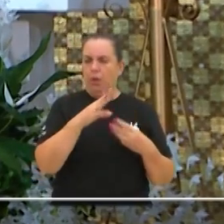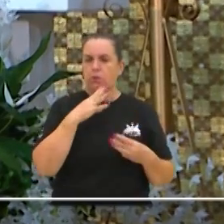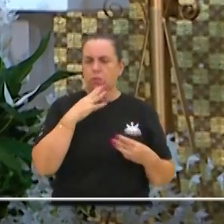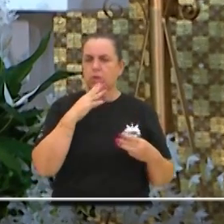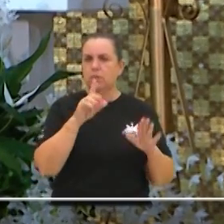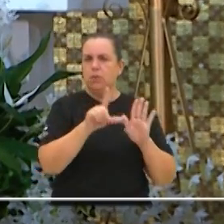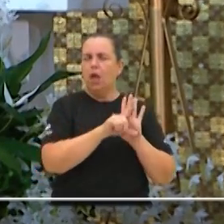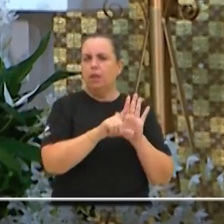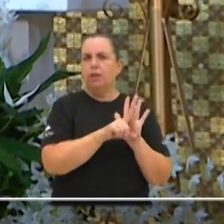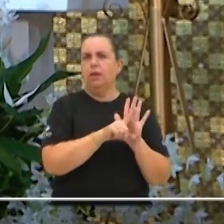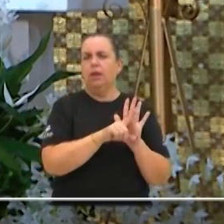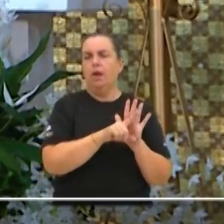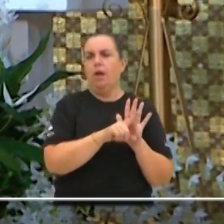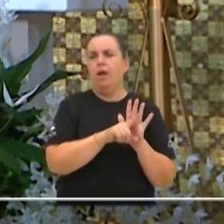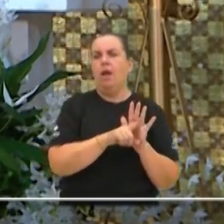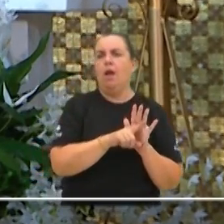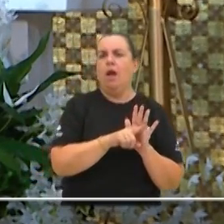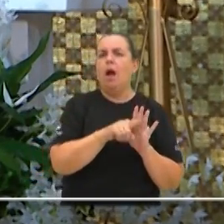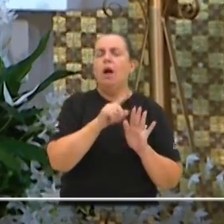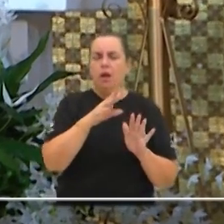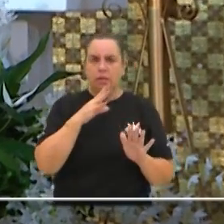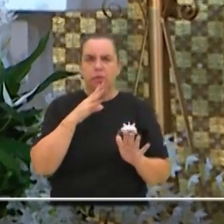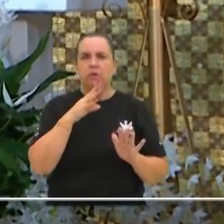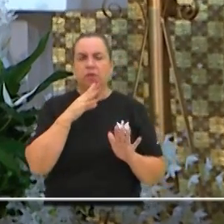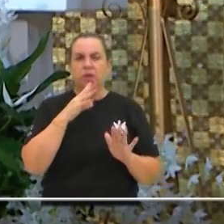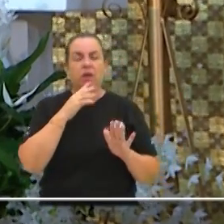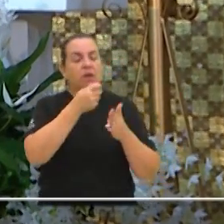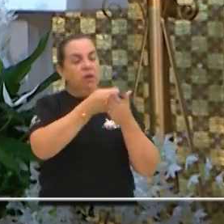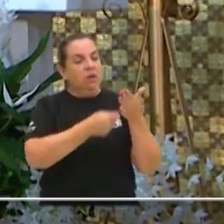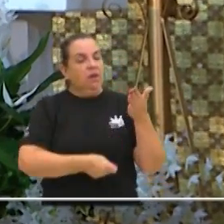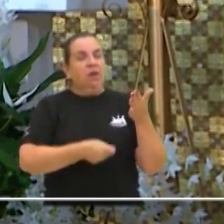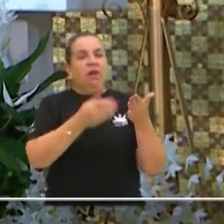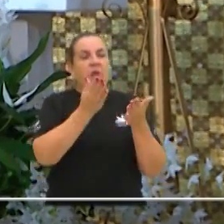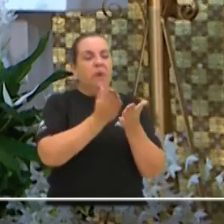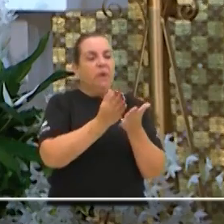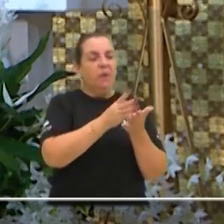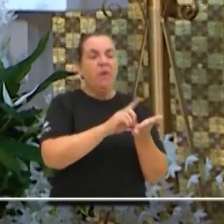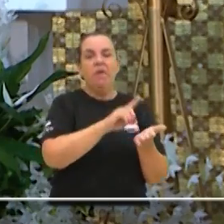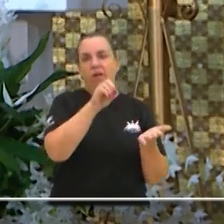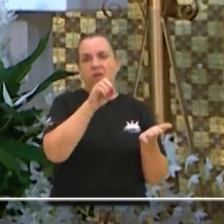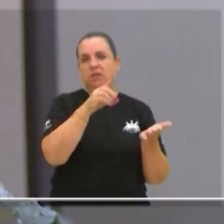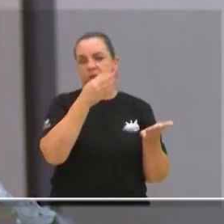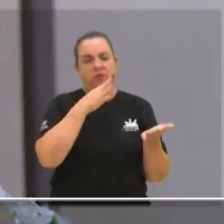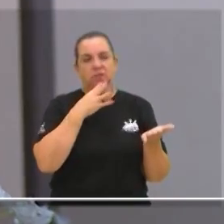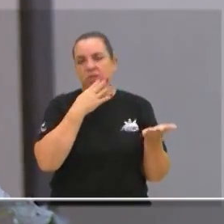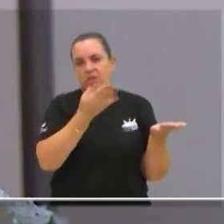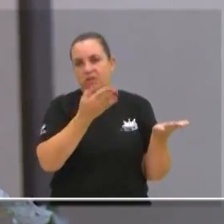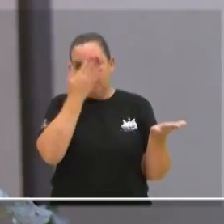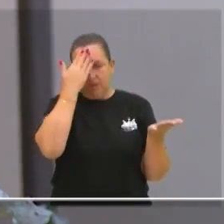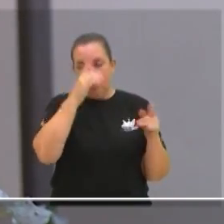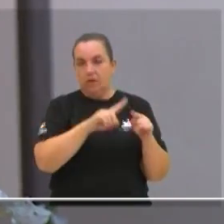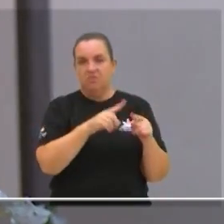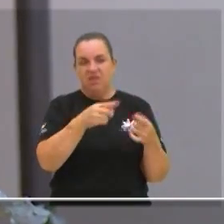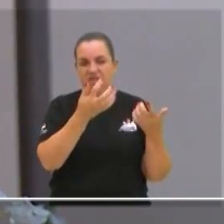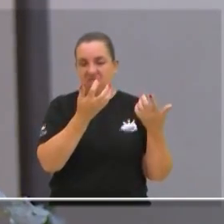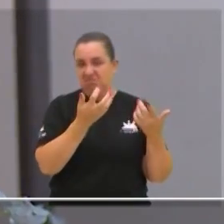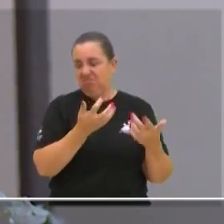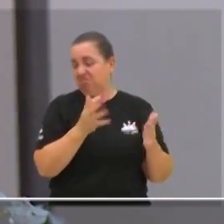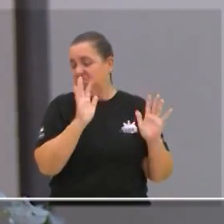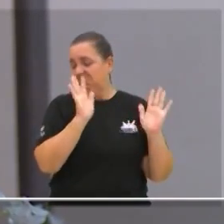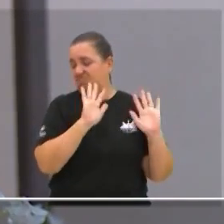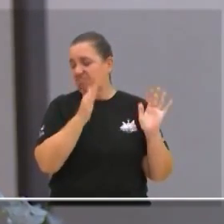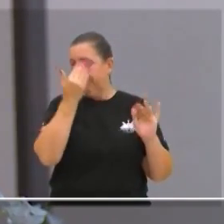conhecia a Torá, ele conhecia os textos bíblicos, mas ele não